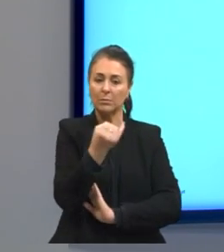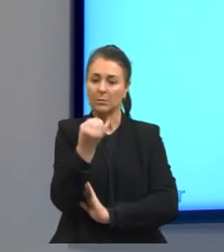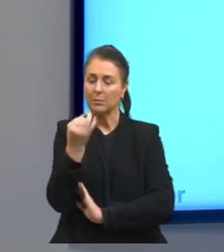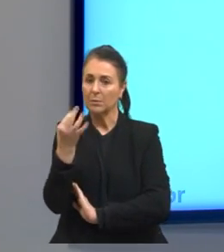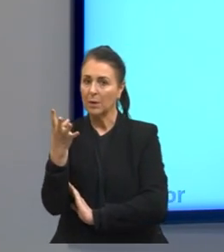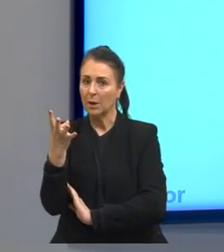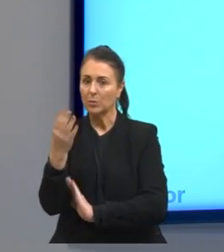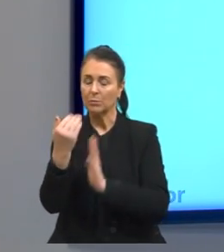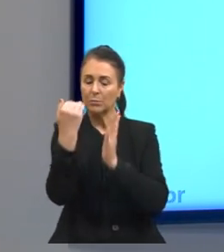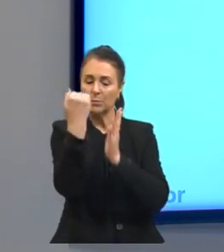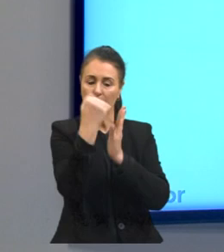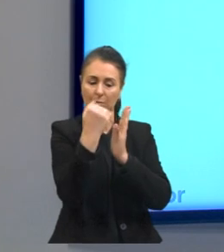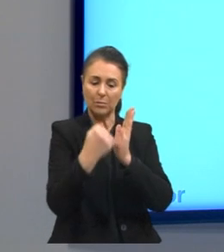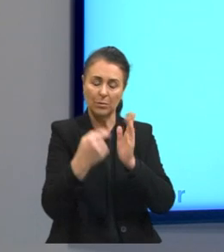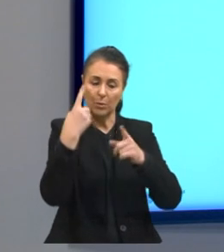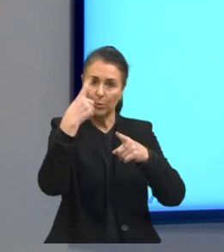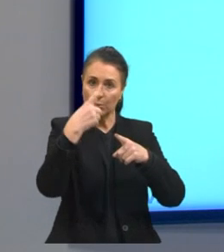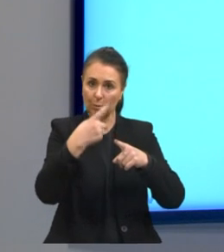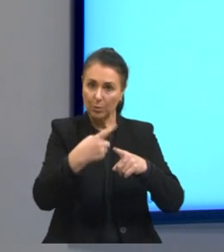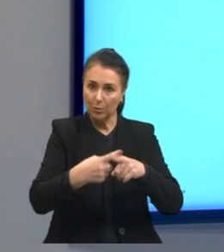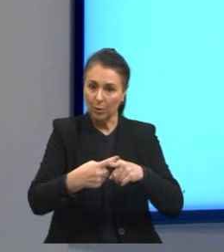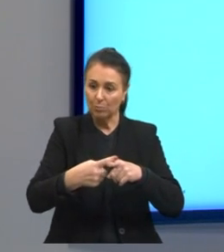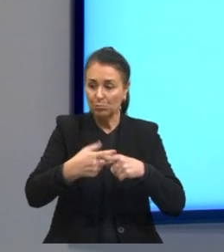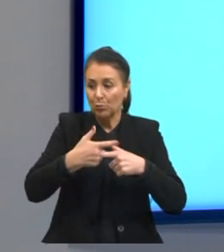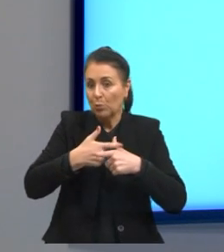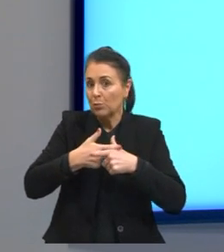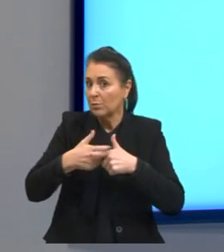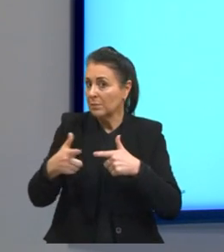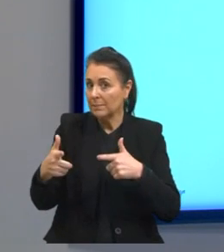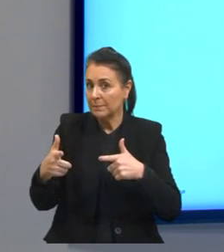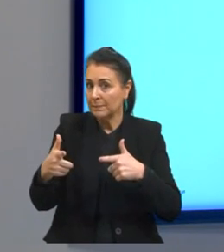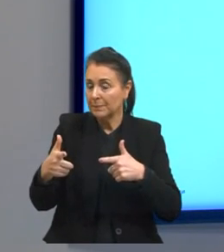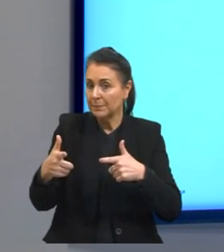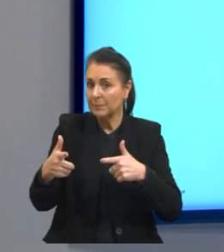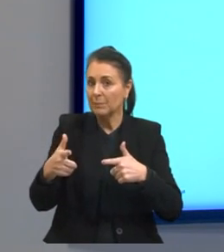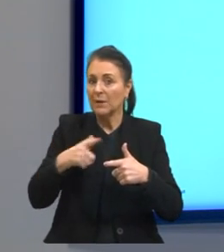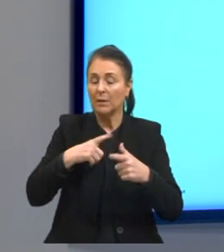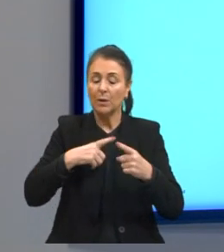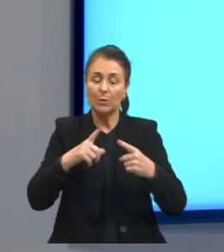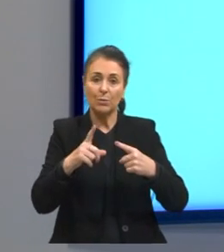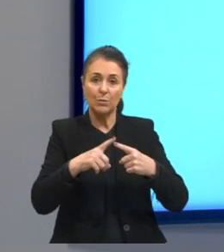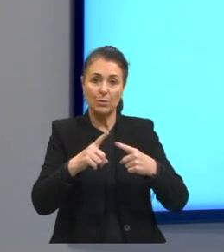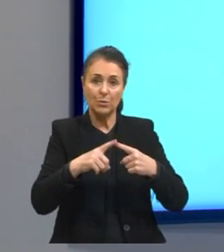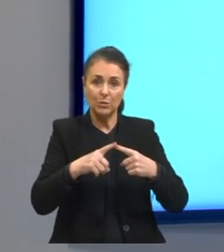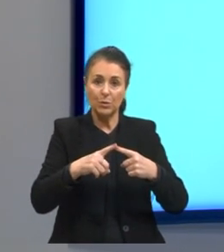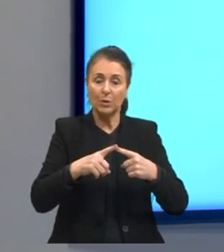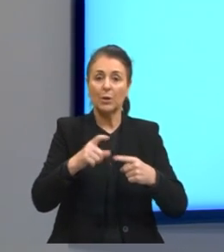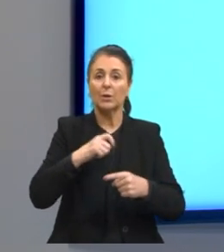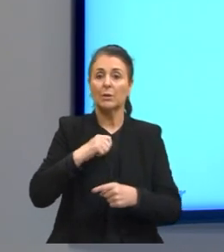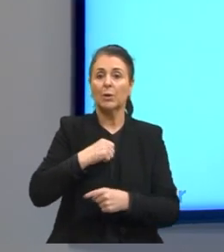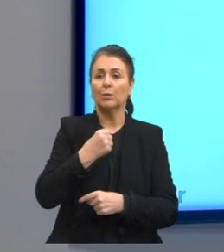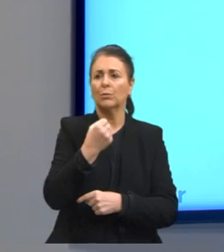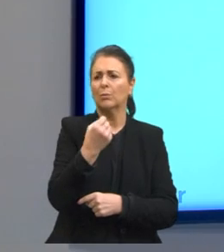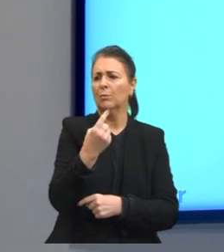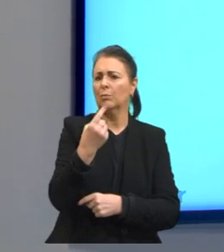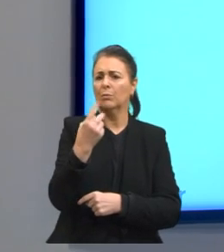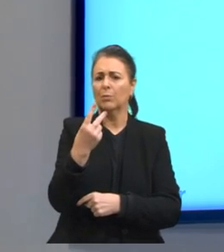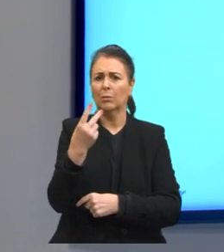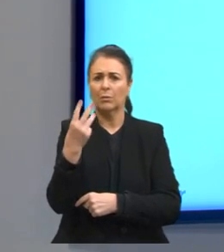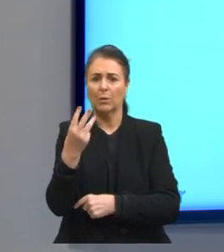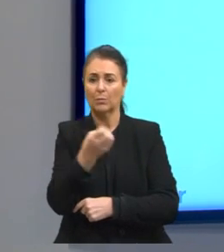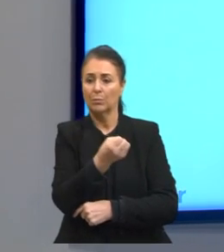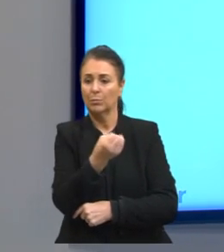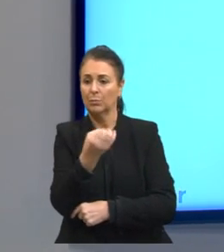ordem, multiplicação ou divisão. E daí a gente tem aqui os tipos. Por exemplo, os cardinais indicam quantidade.